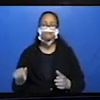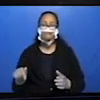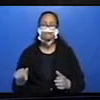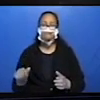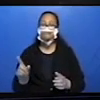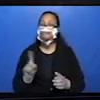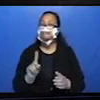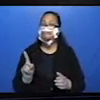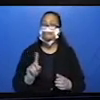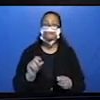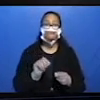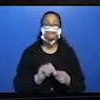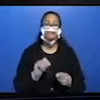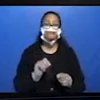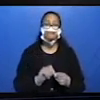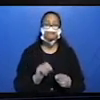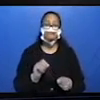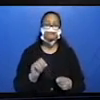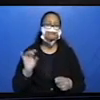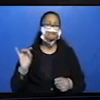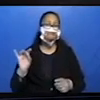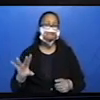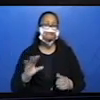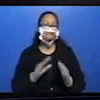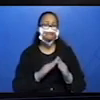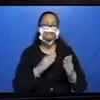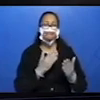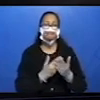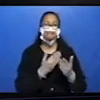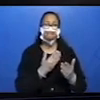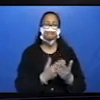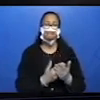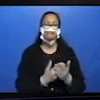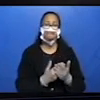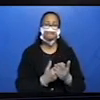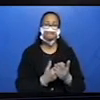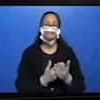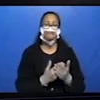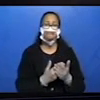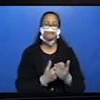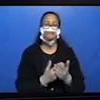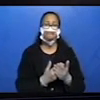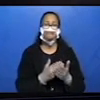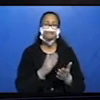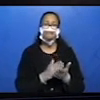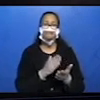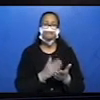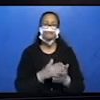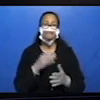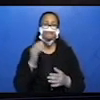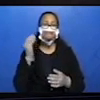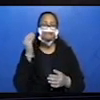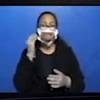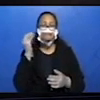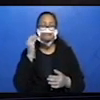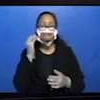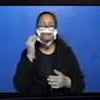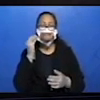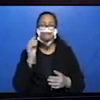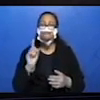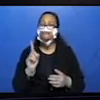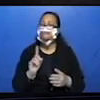materiais próprios só na escola. Então, a página que é da experiência, até as perguntas,